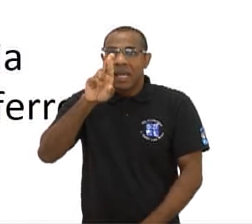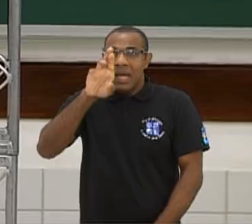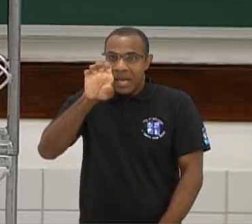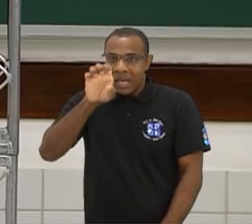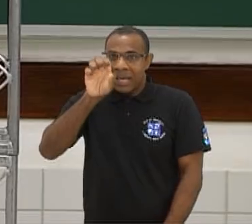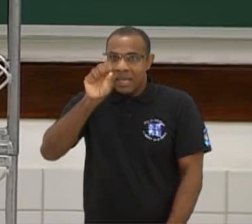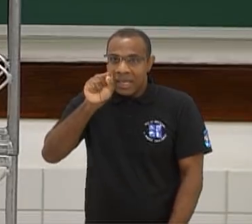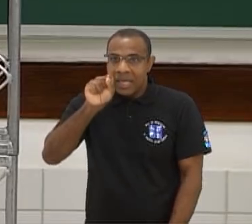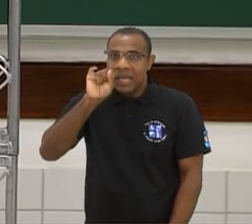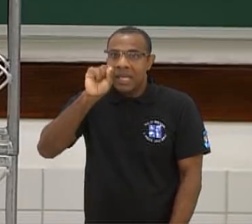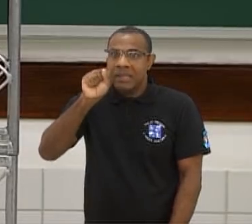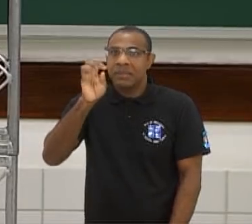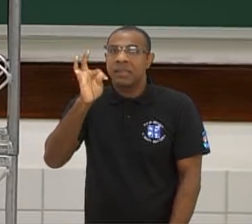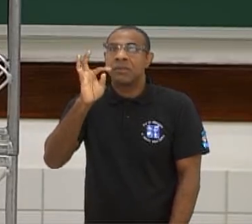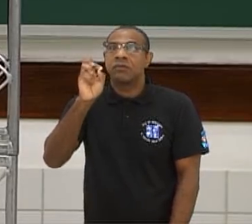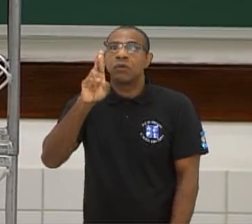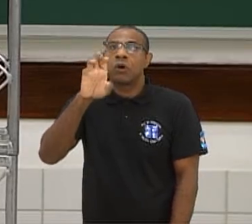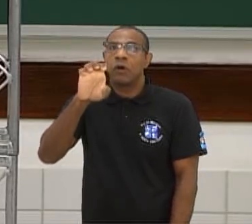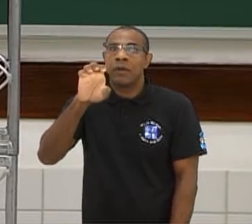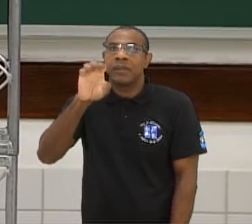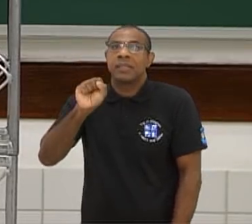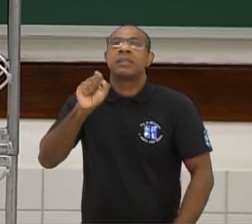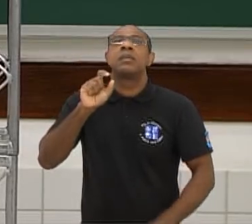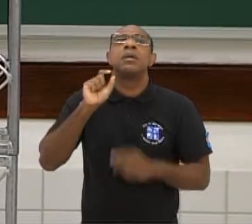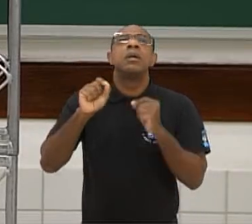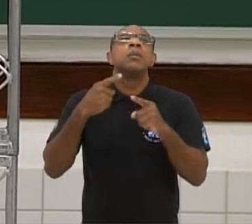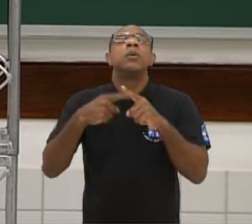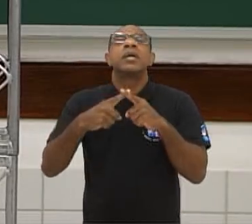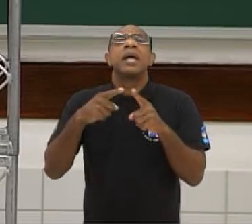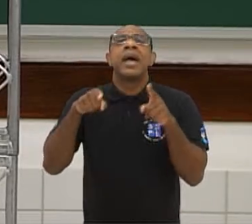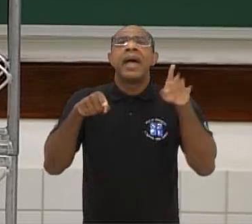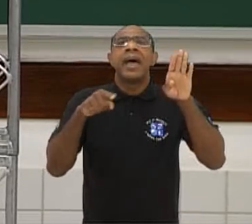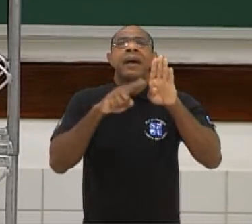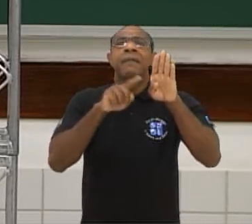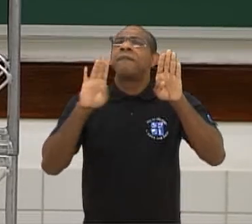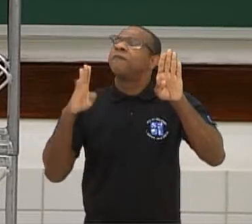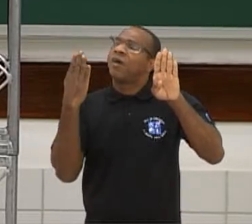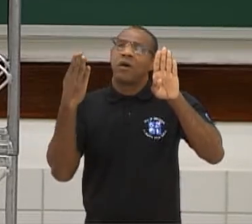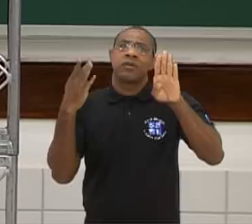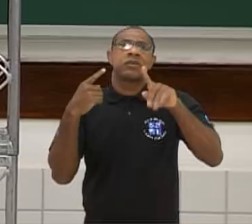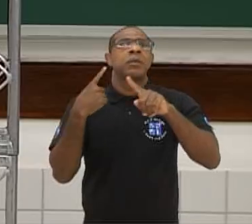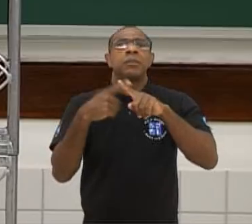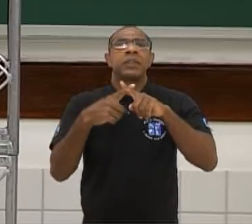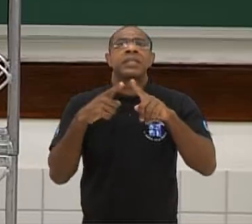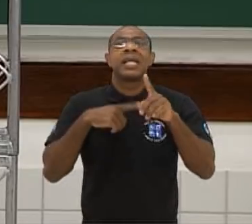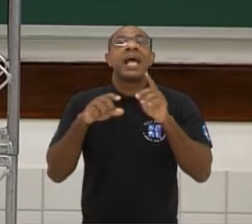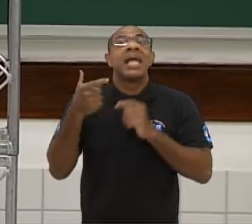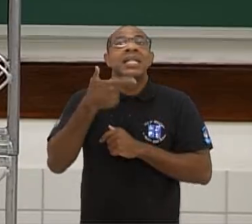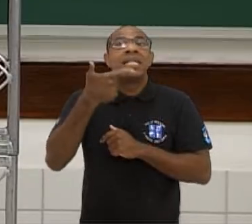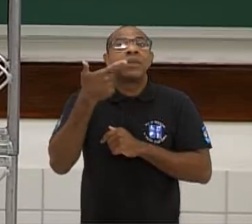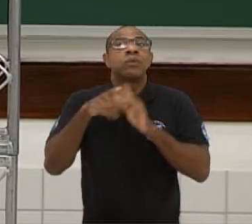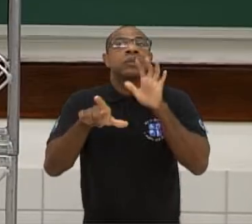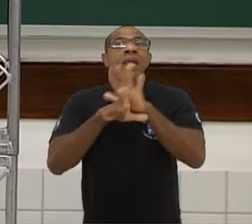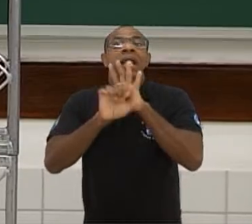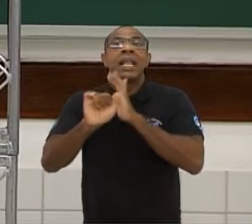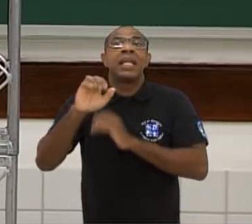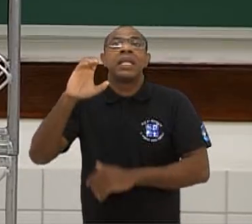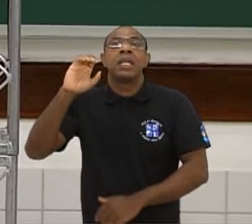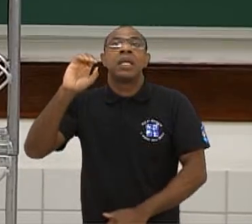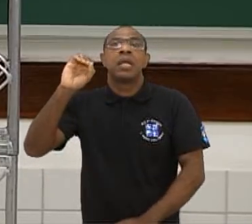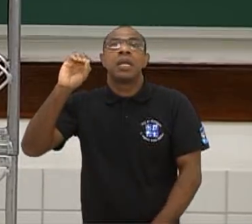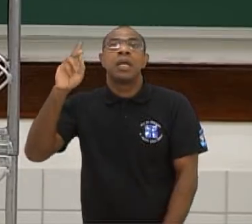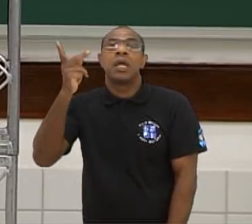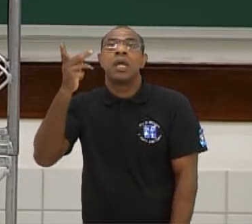pessoal, porque você tem lá uma segunda lei de Ohm, que ela não vale só para os resistores, ela vale para